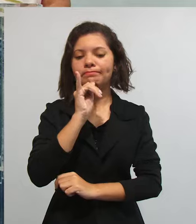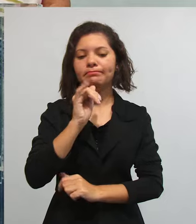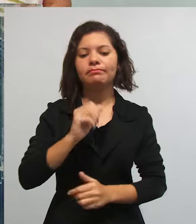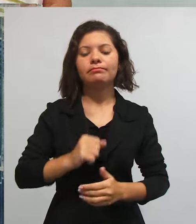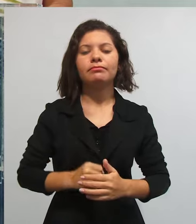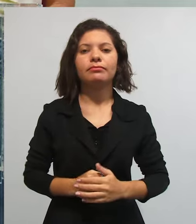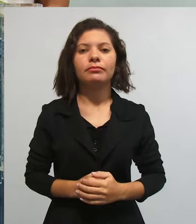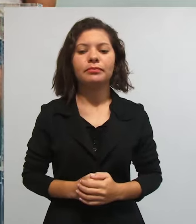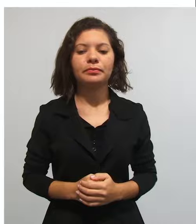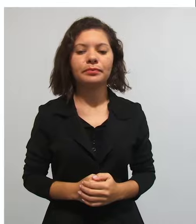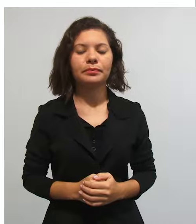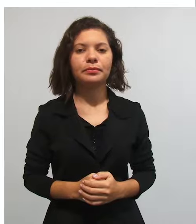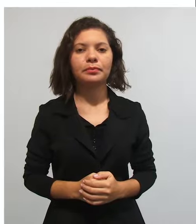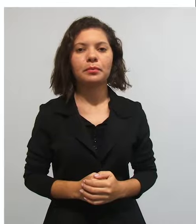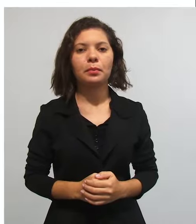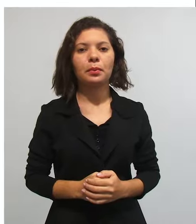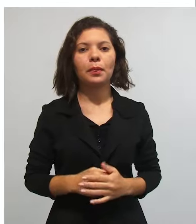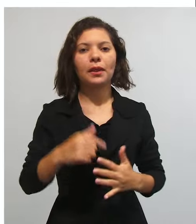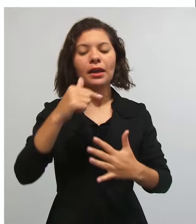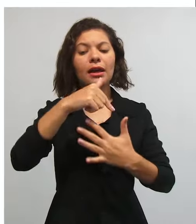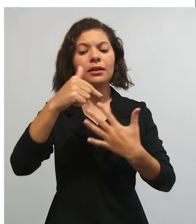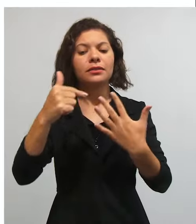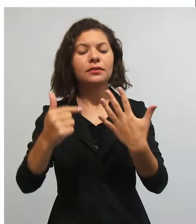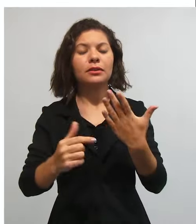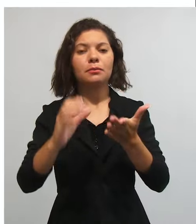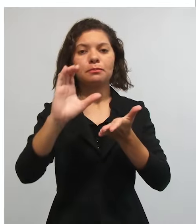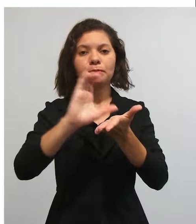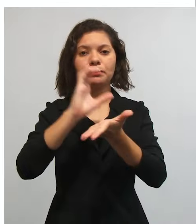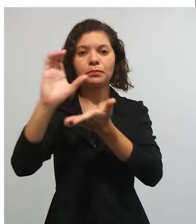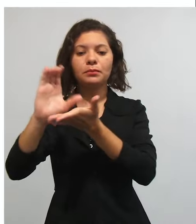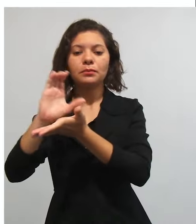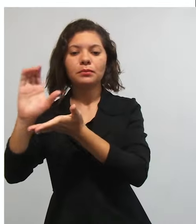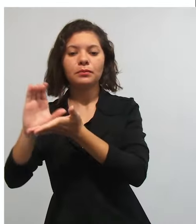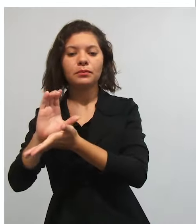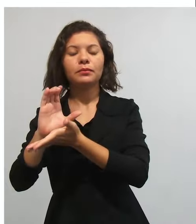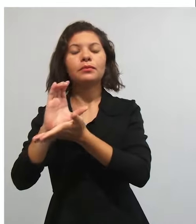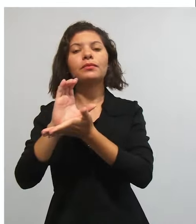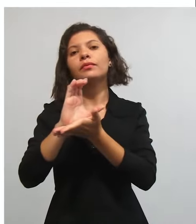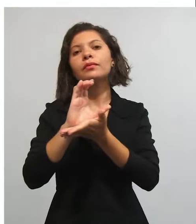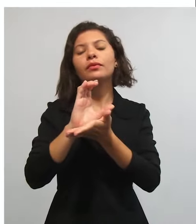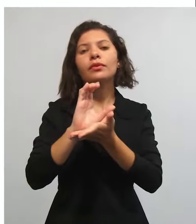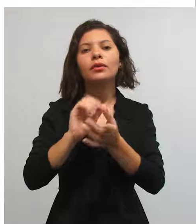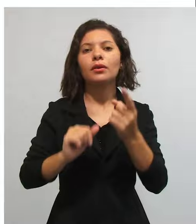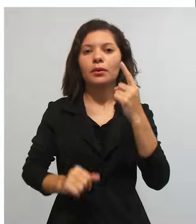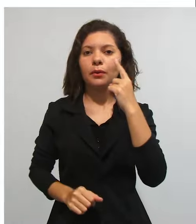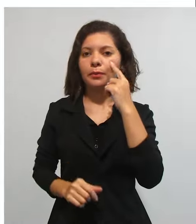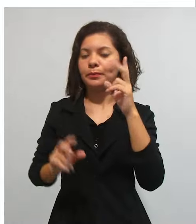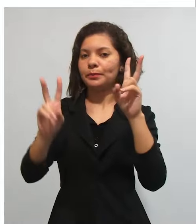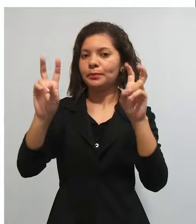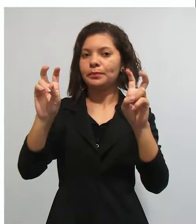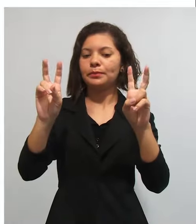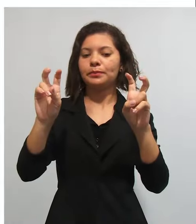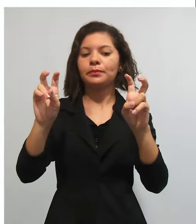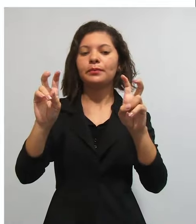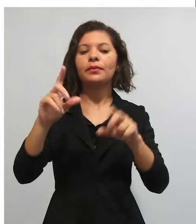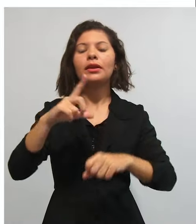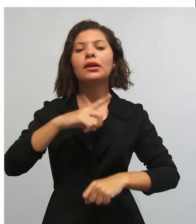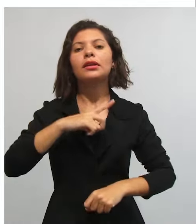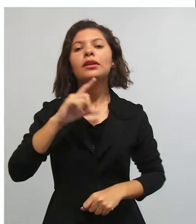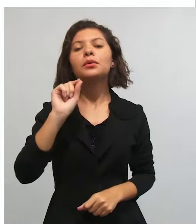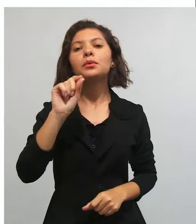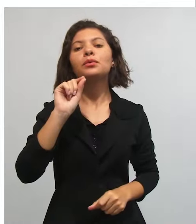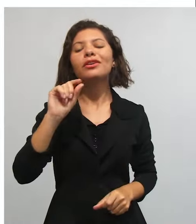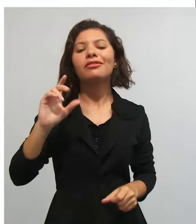aí a gente tem a classificação da receita por fonte e destinação de recurso. Então, nós temos receitas que elas